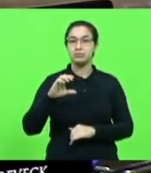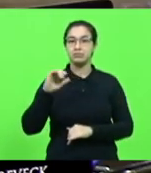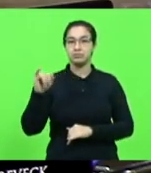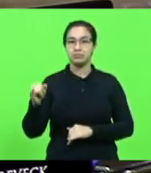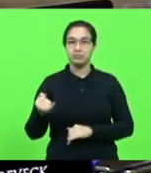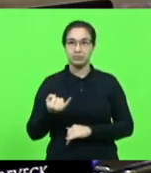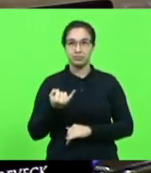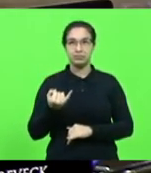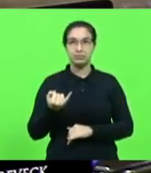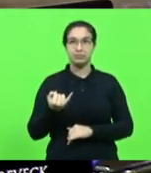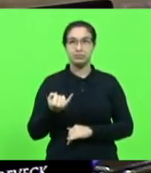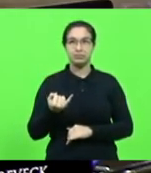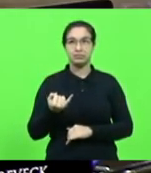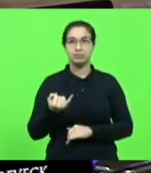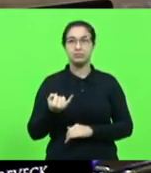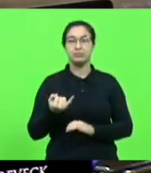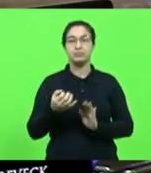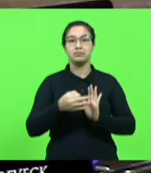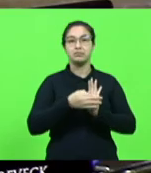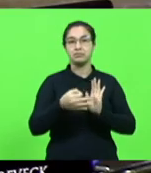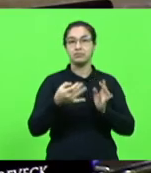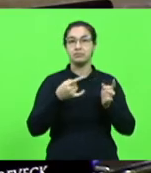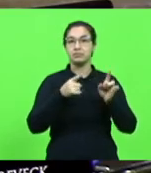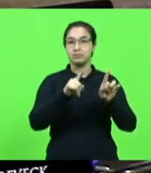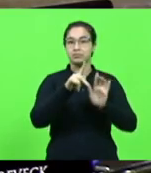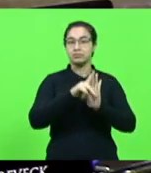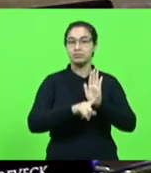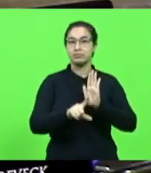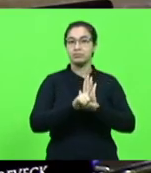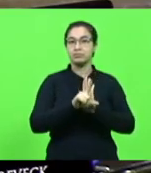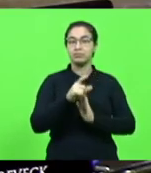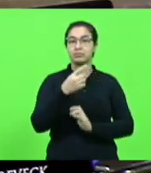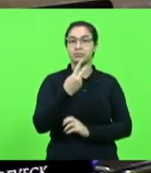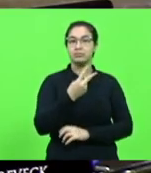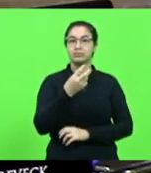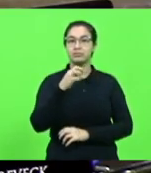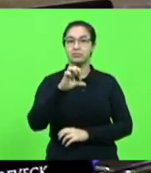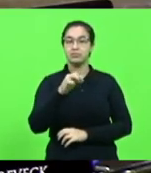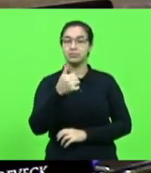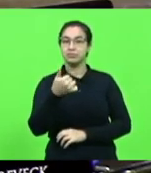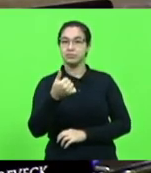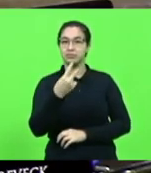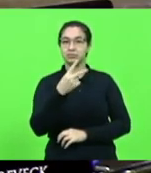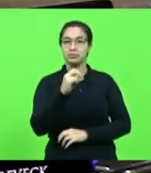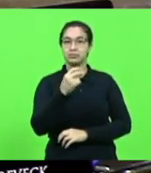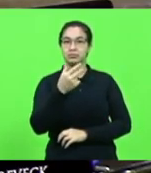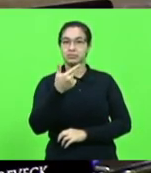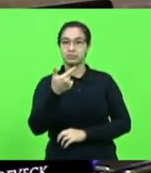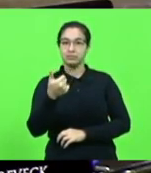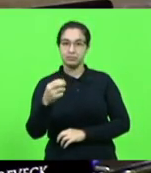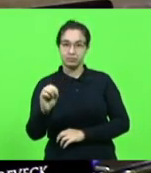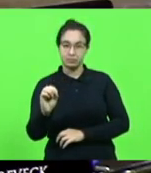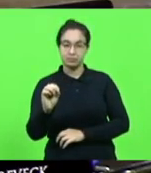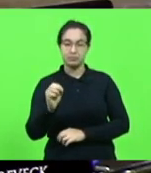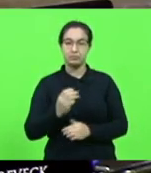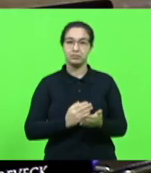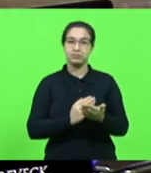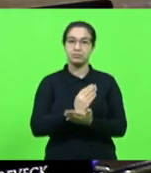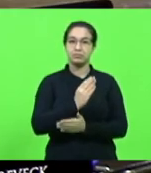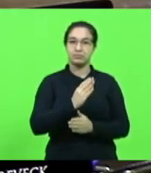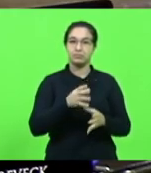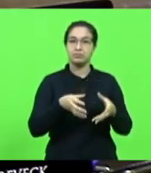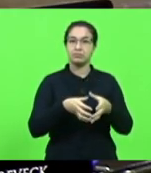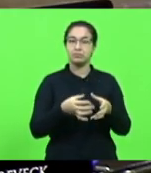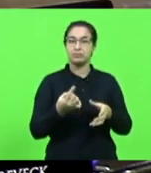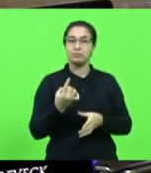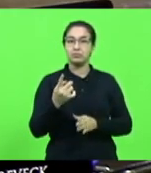Justiça apresentou parecer contrário ao projeto de lei 291/2020. Foi aprovado em turno único o projeto